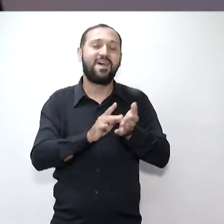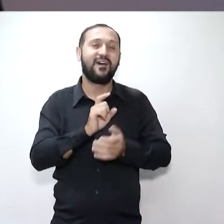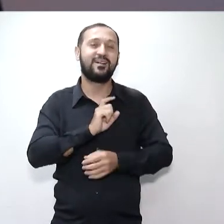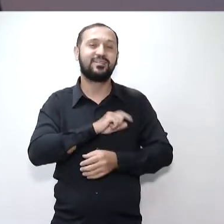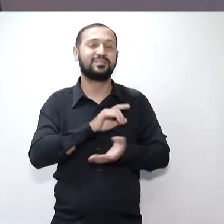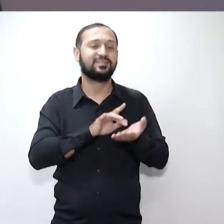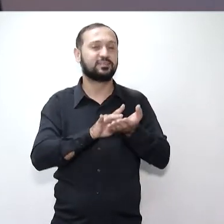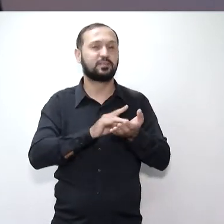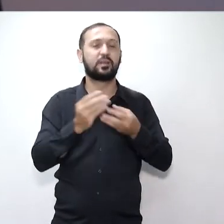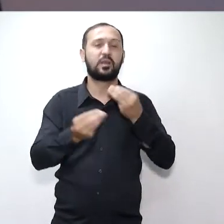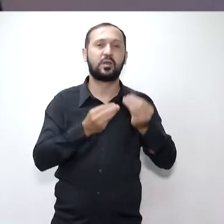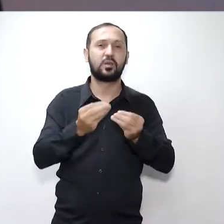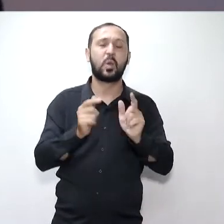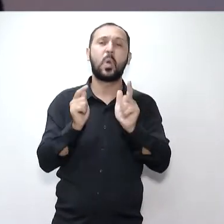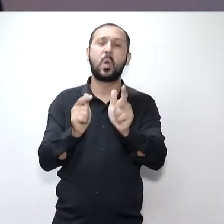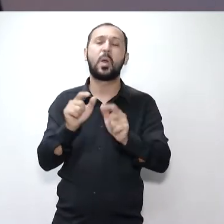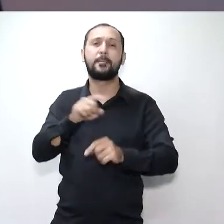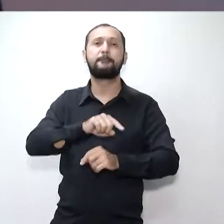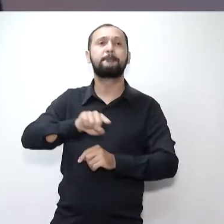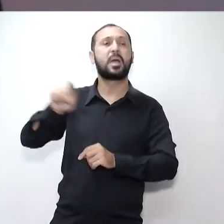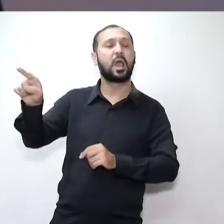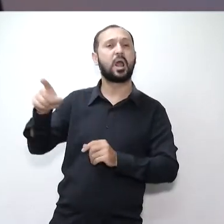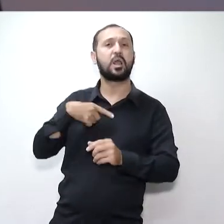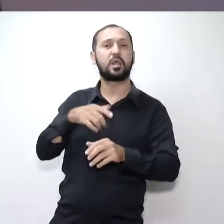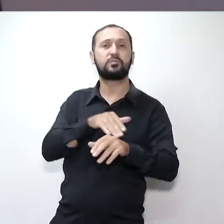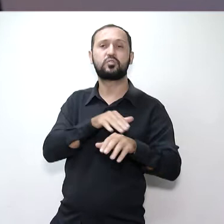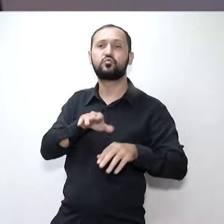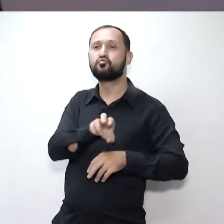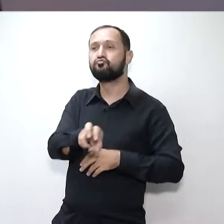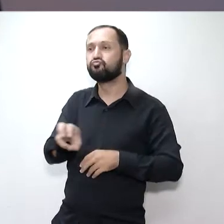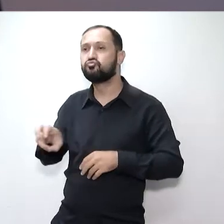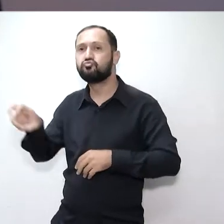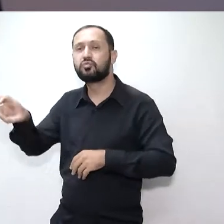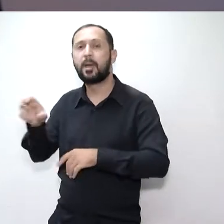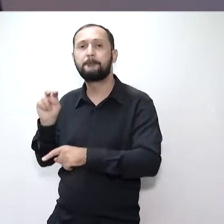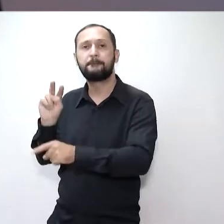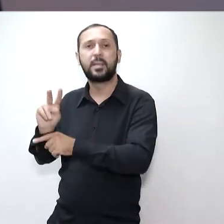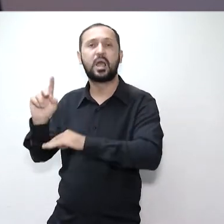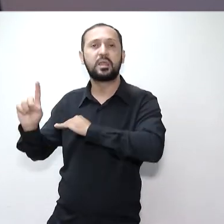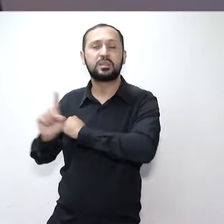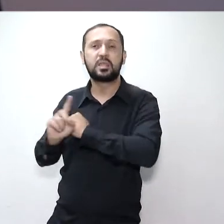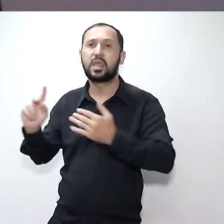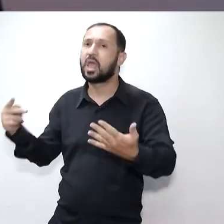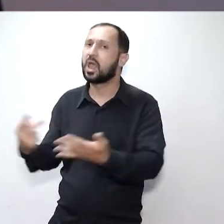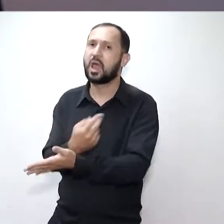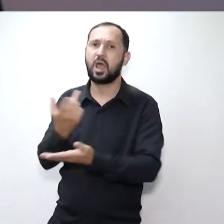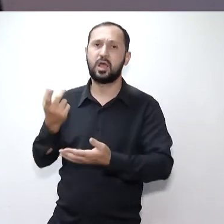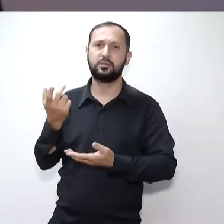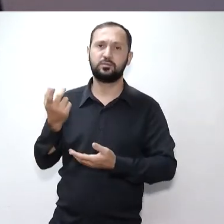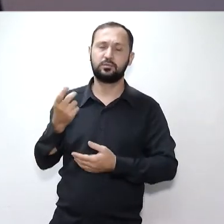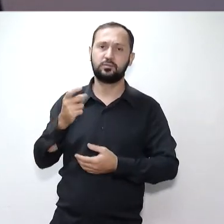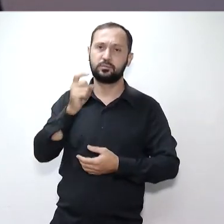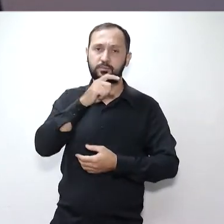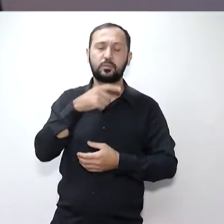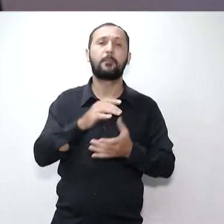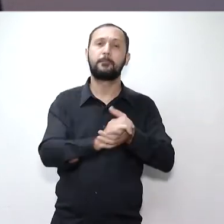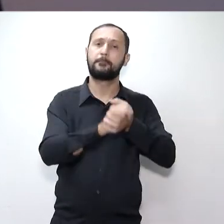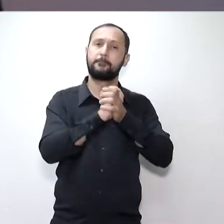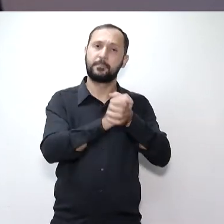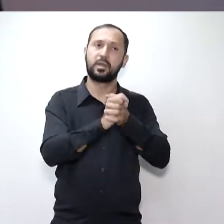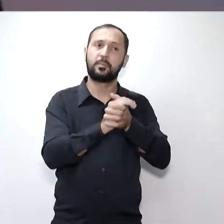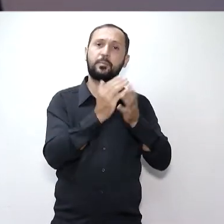que acabam por despertar e mandar a instituição para outro lugar onde não necessitaria de apoio policial.